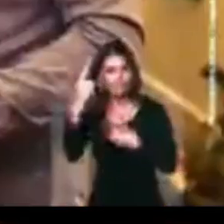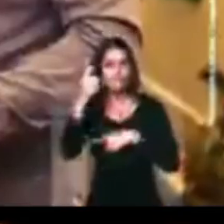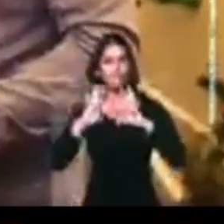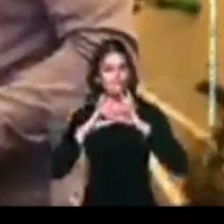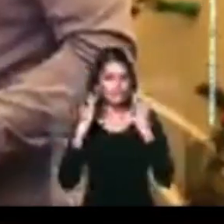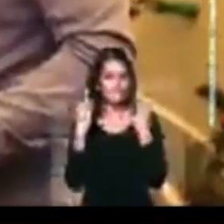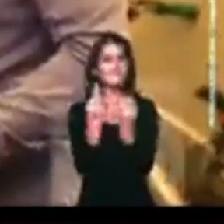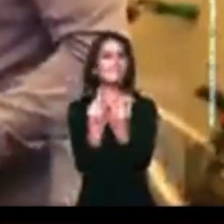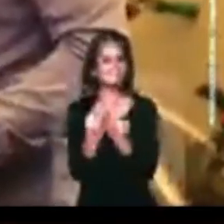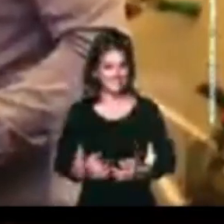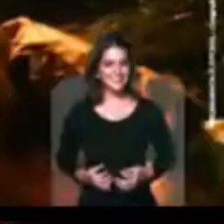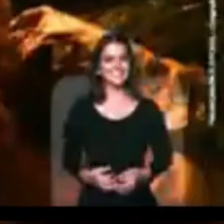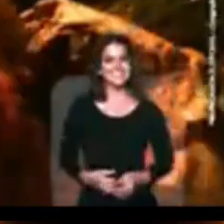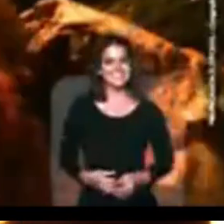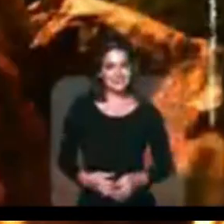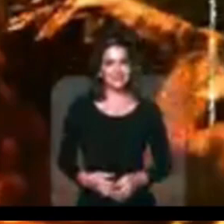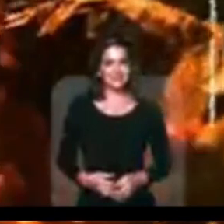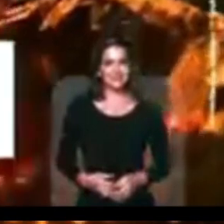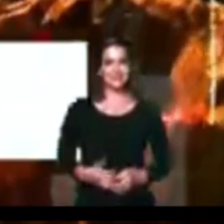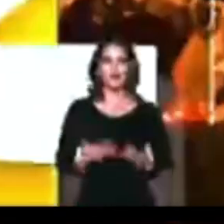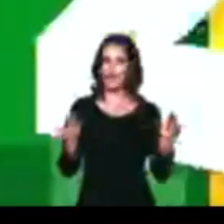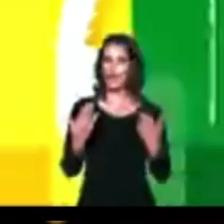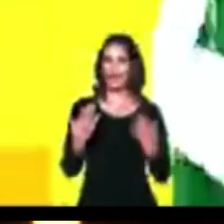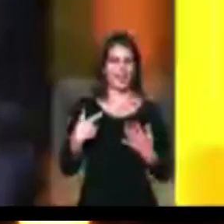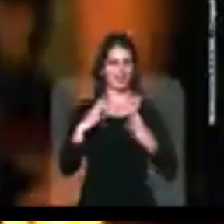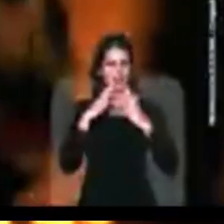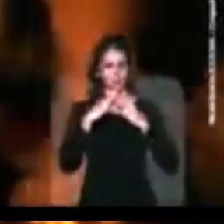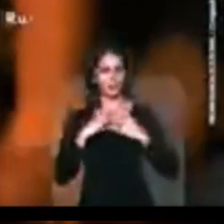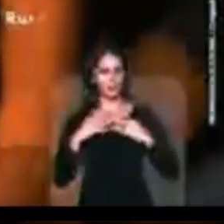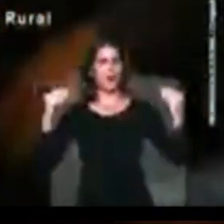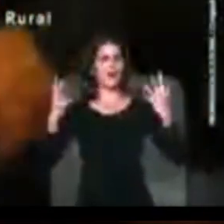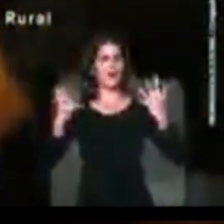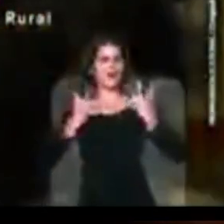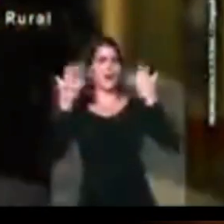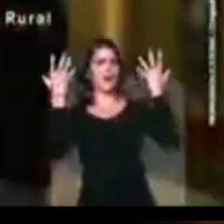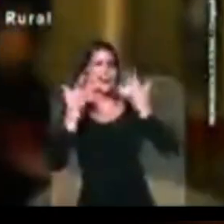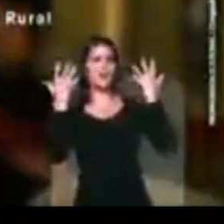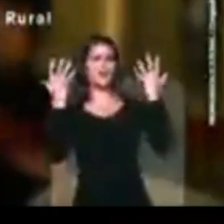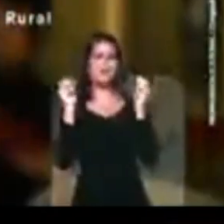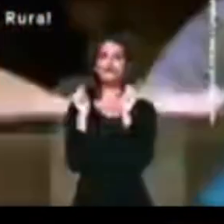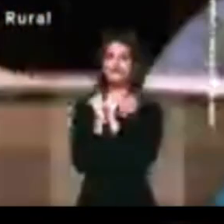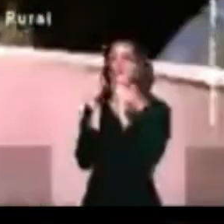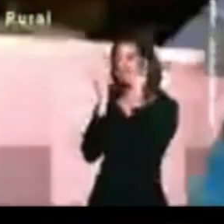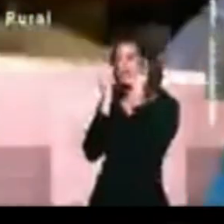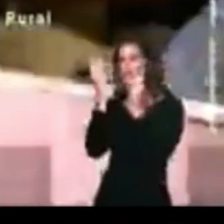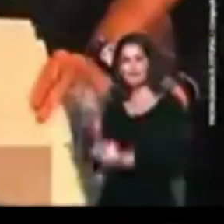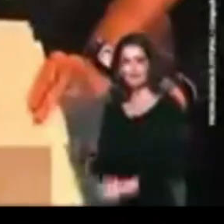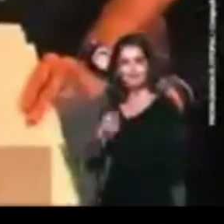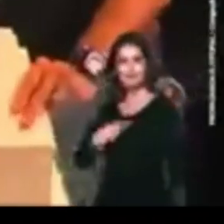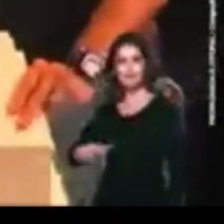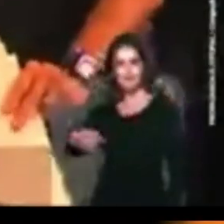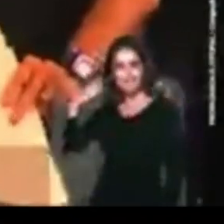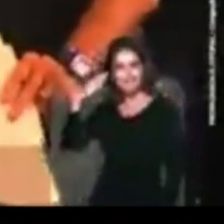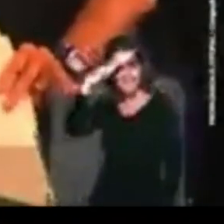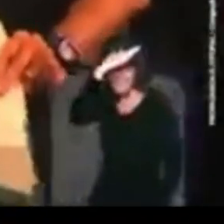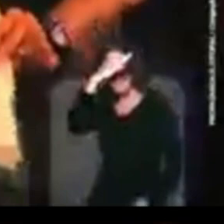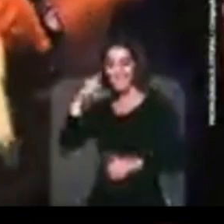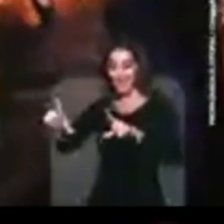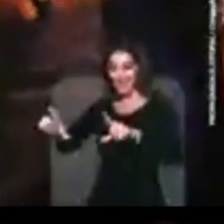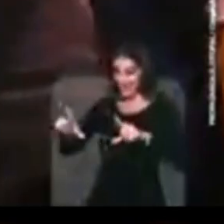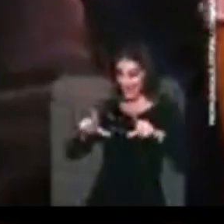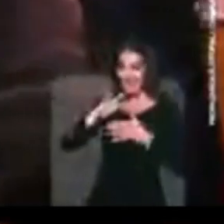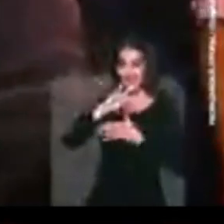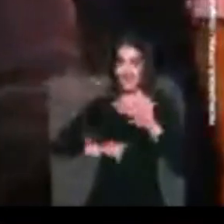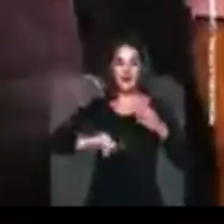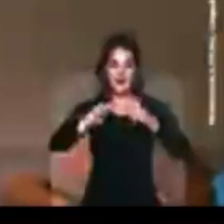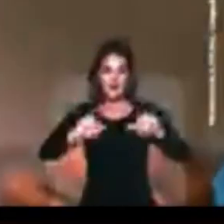milhares de famílias a prosperarem. Não vai tirar nunca essa alegria de chegar bem pertinho do